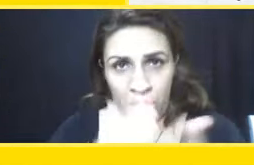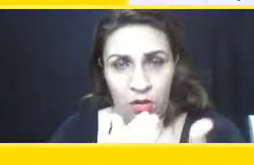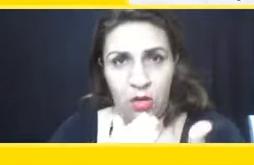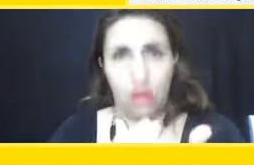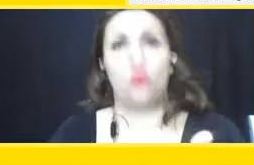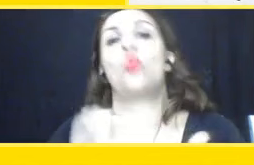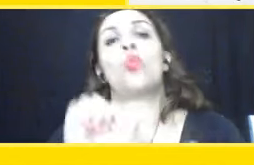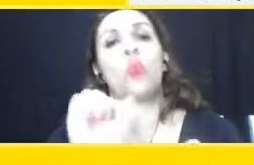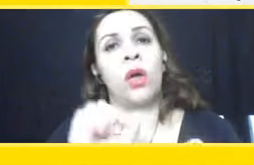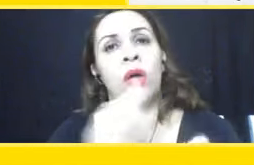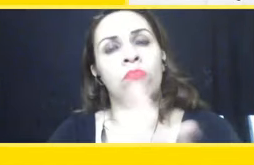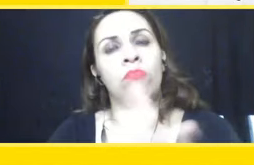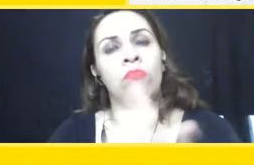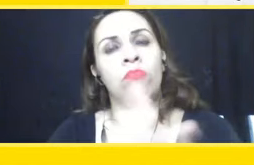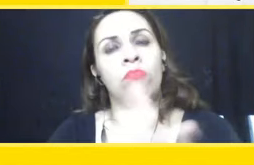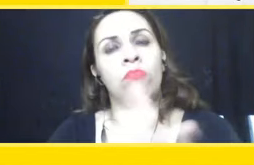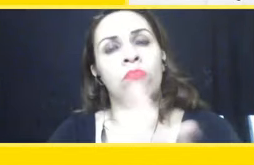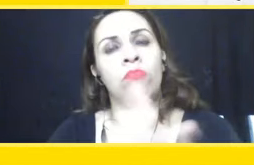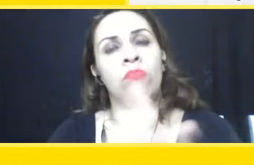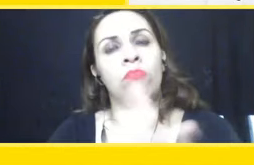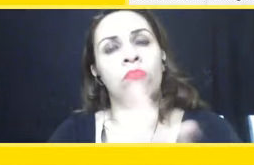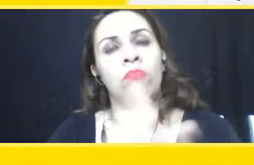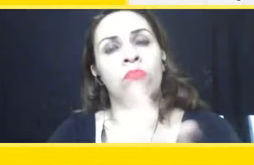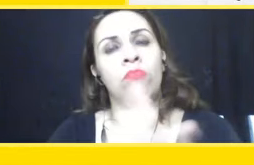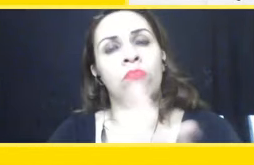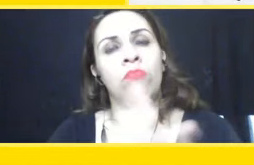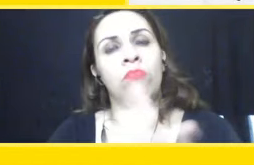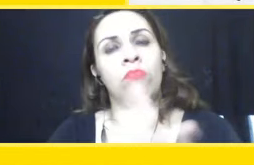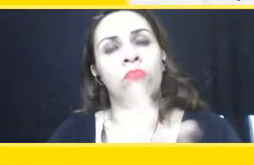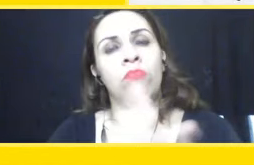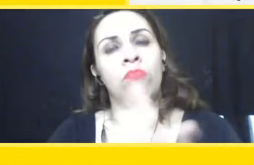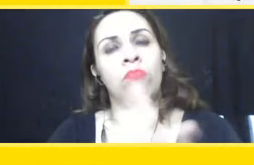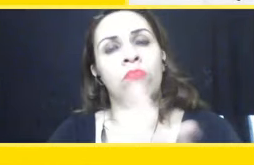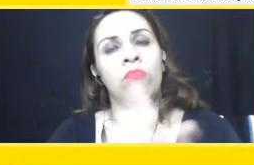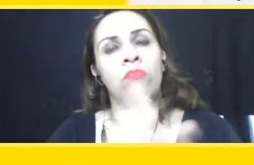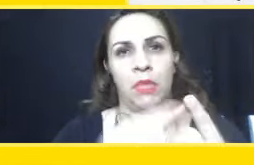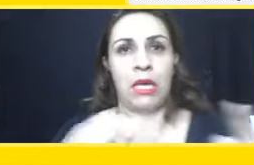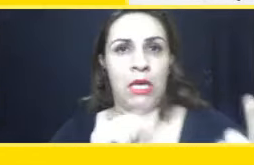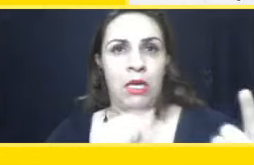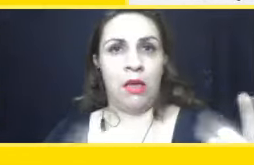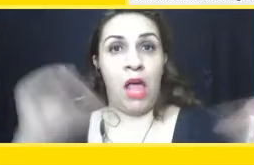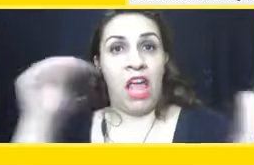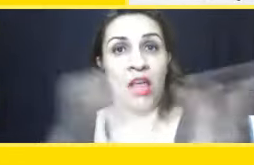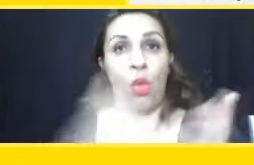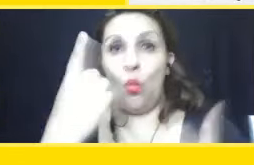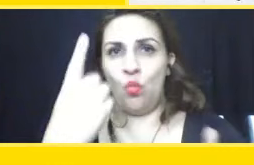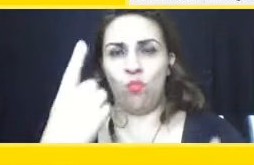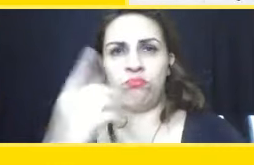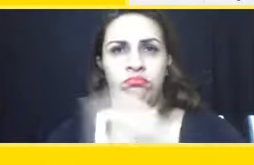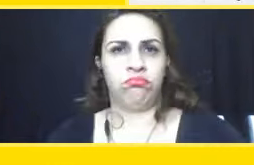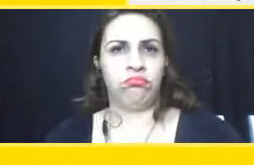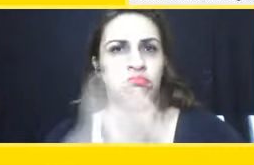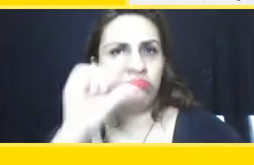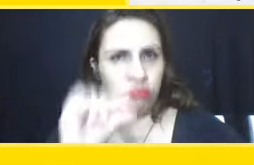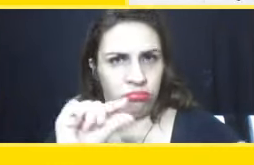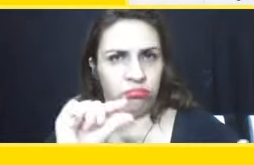né, em três categorias. Aquele servidor que ganha até um salário mínimo, certo?